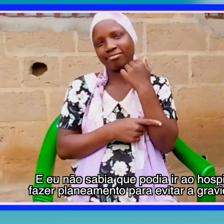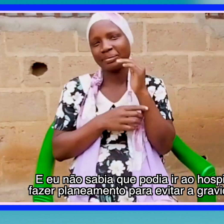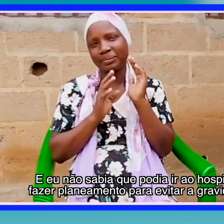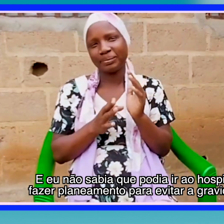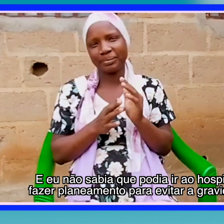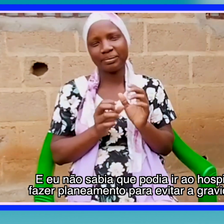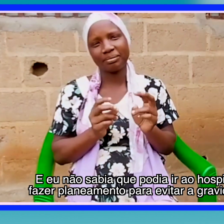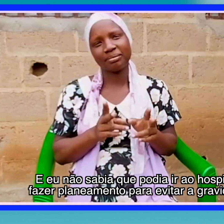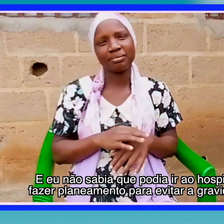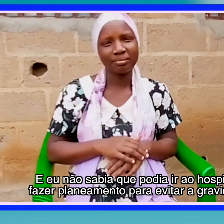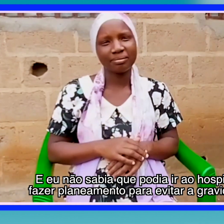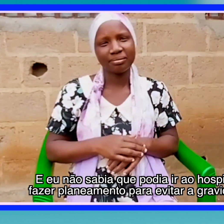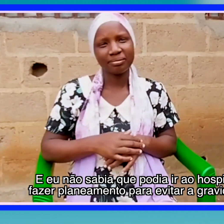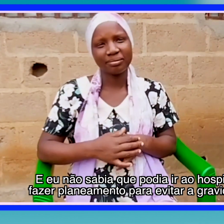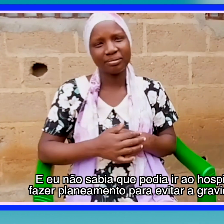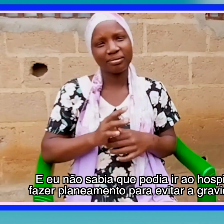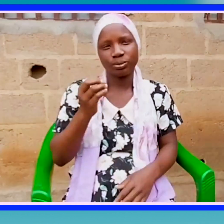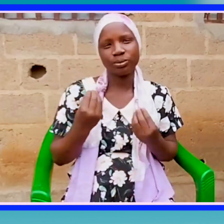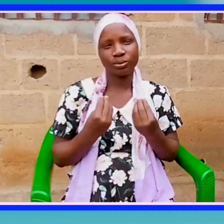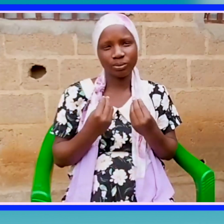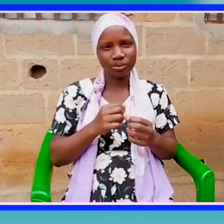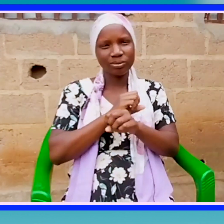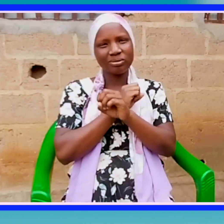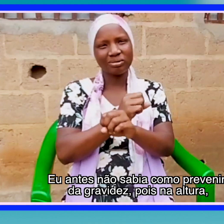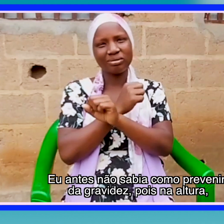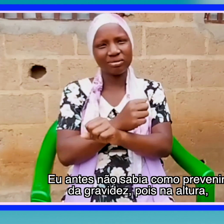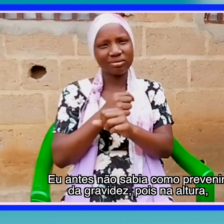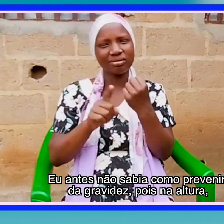fazer planeamento para evitar a gravidez.